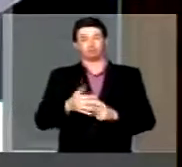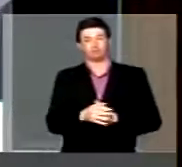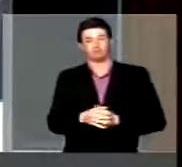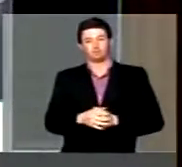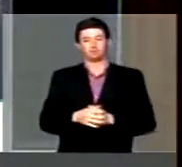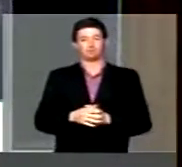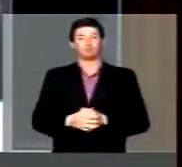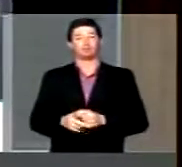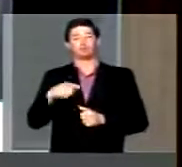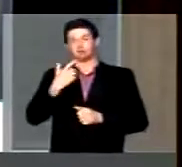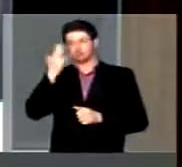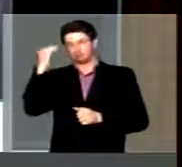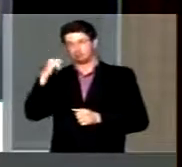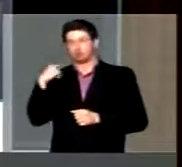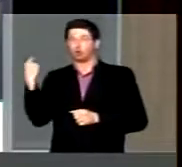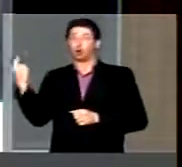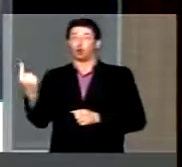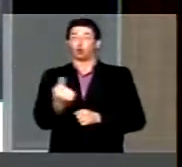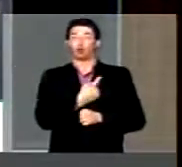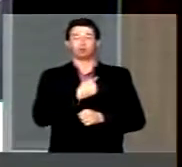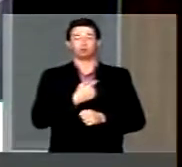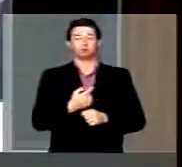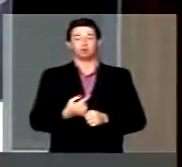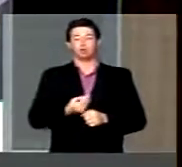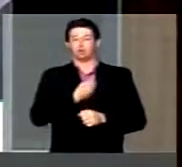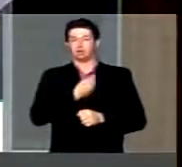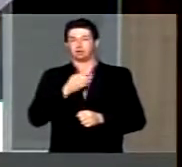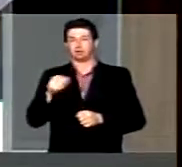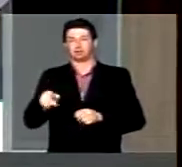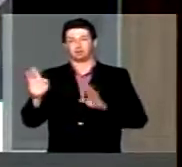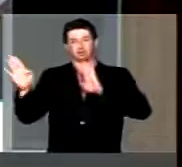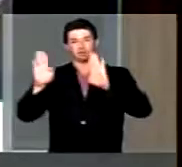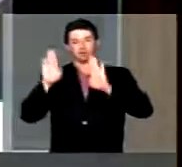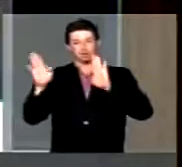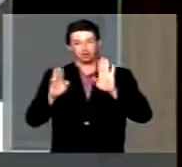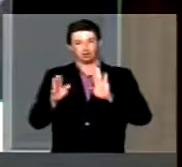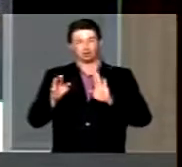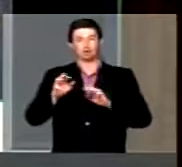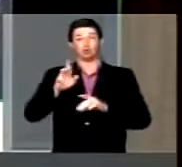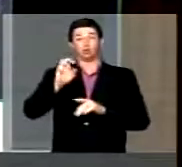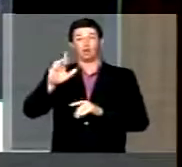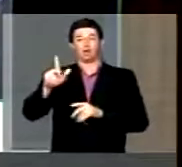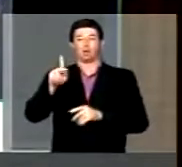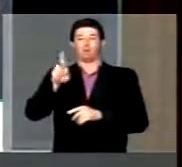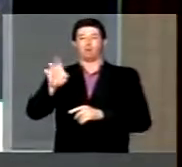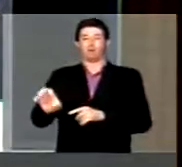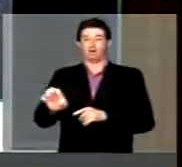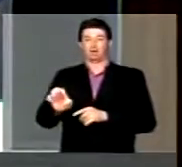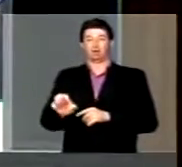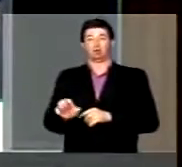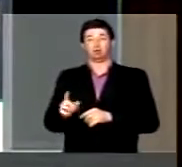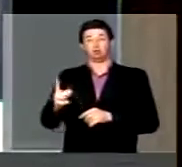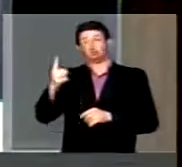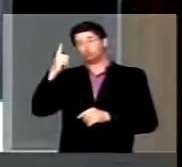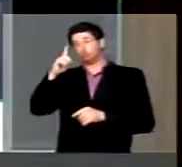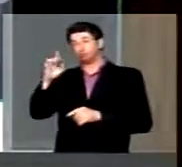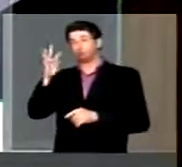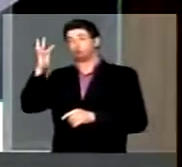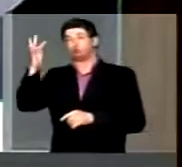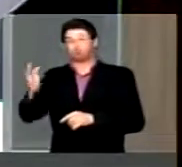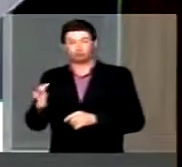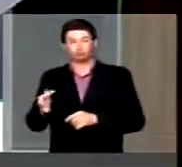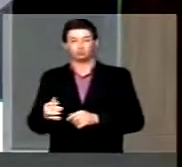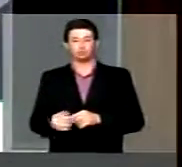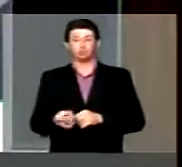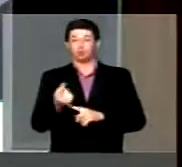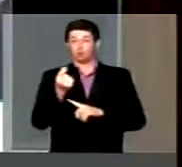desastrosas, como sabemos todos nós que vivemos a era pré-real. Um dia, o represamento